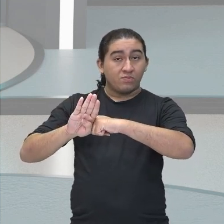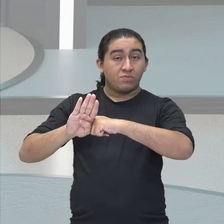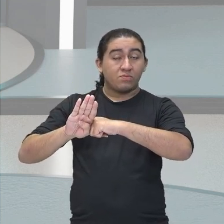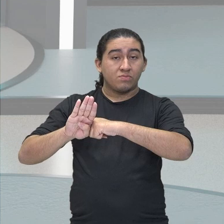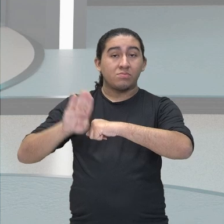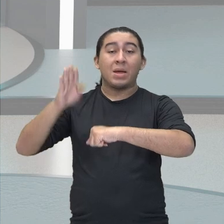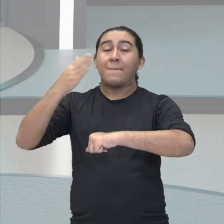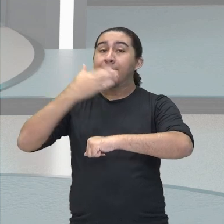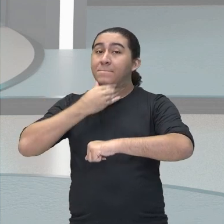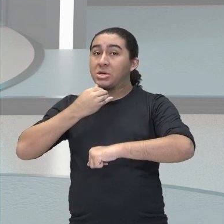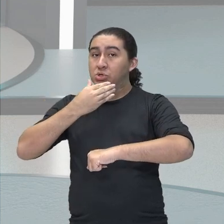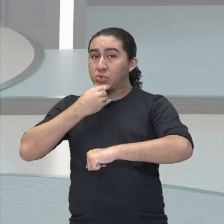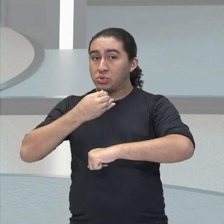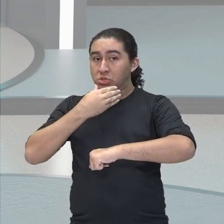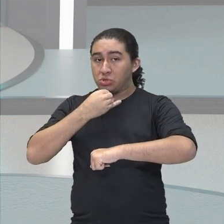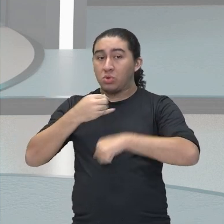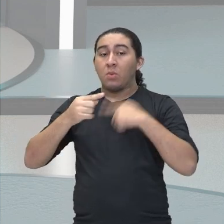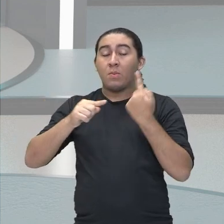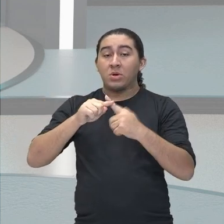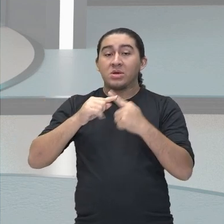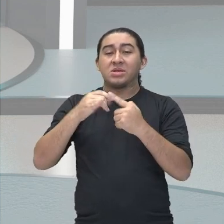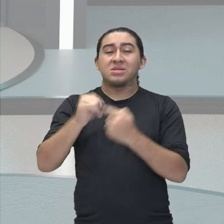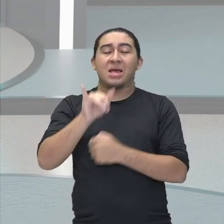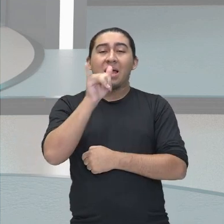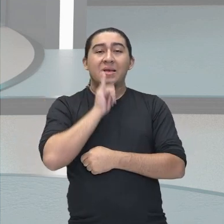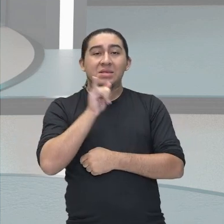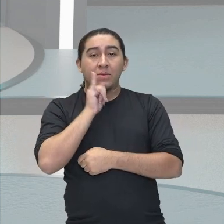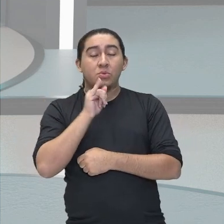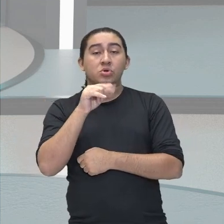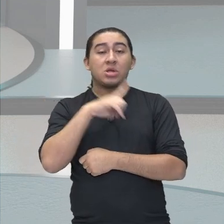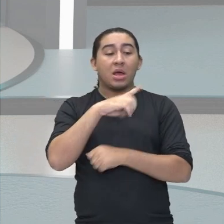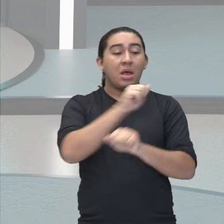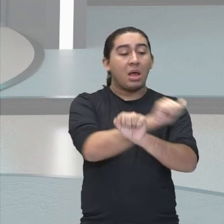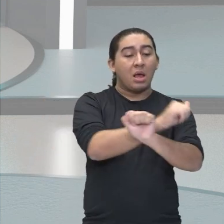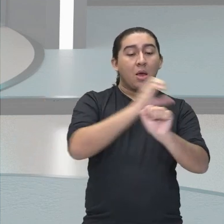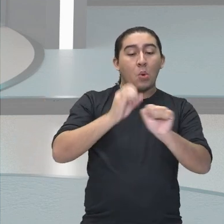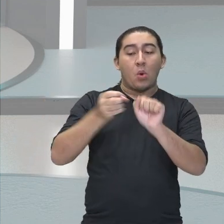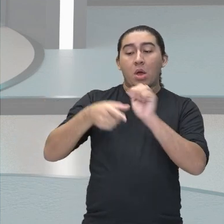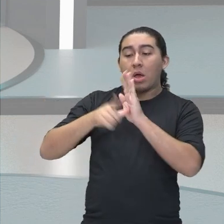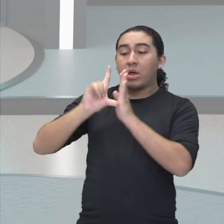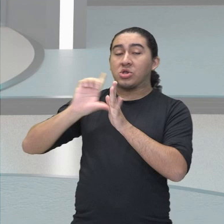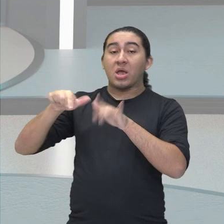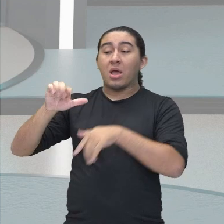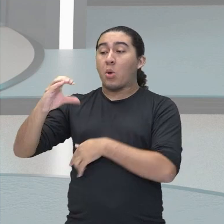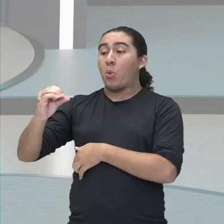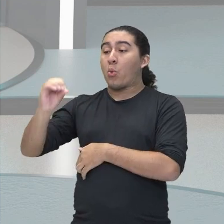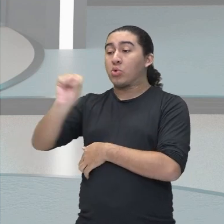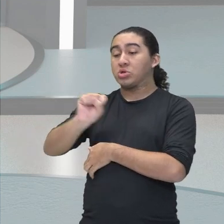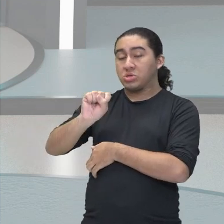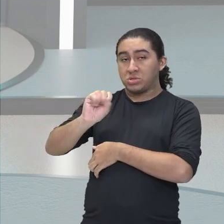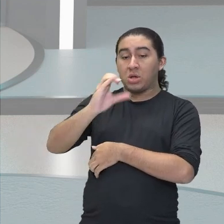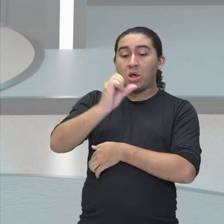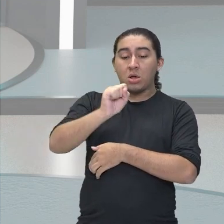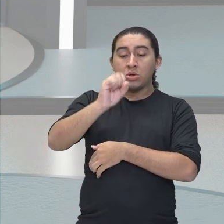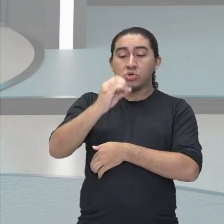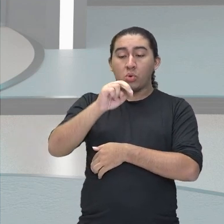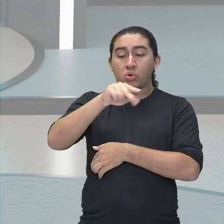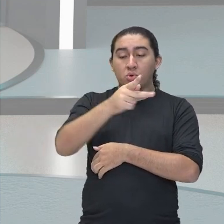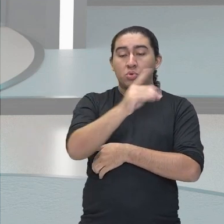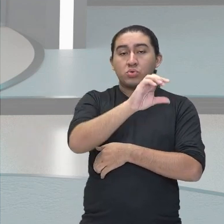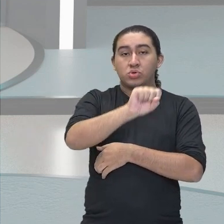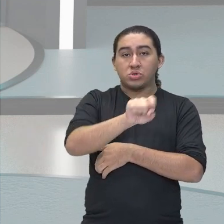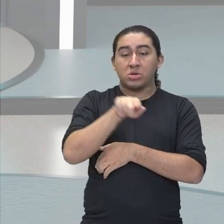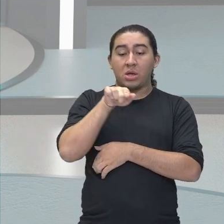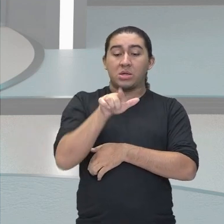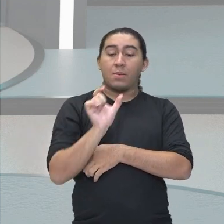masculino, porque se eu for colocar o artigo, né, os sonho, então é masculino